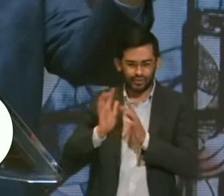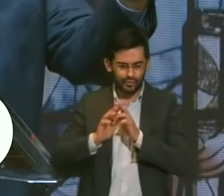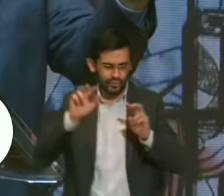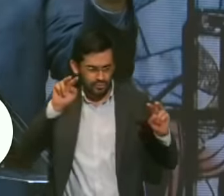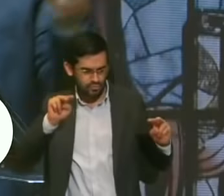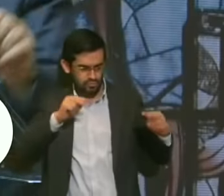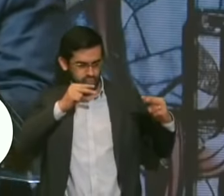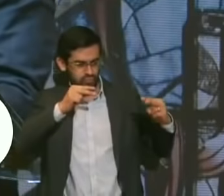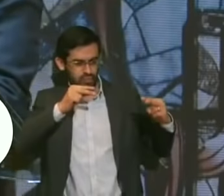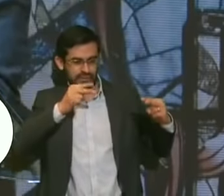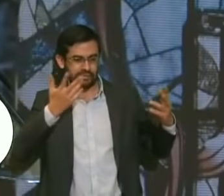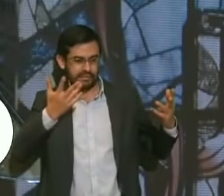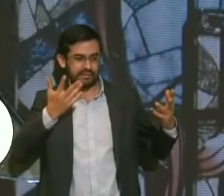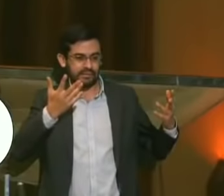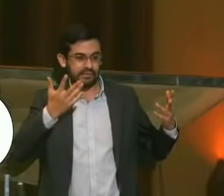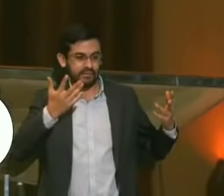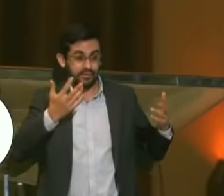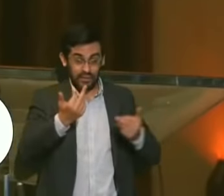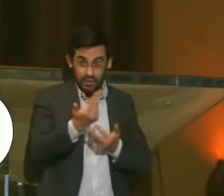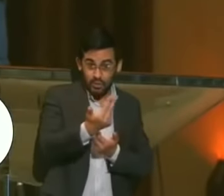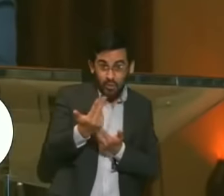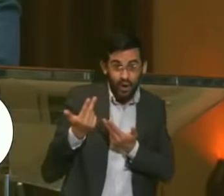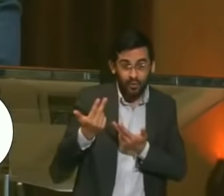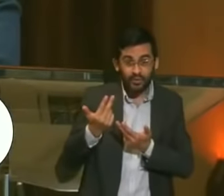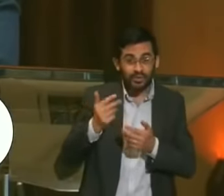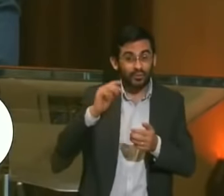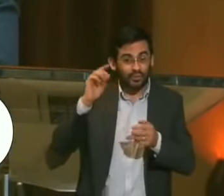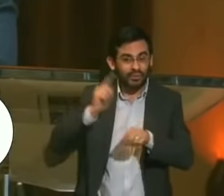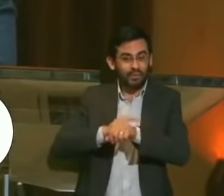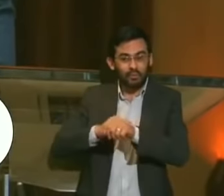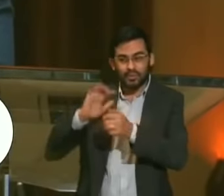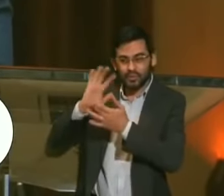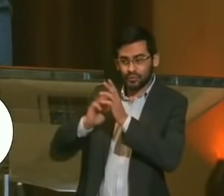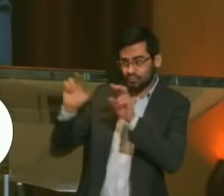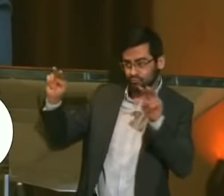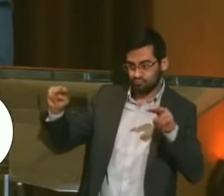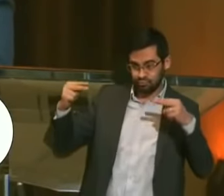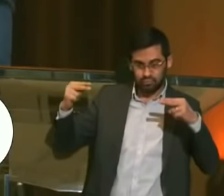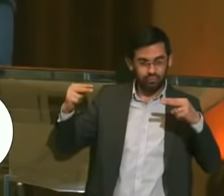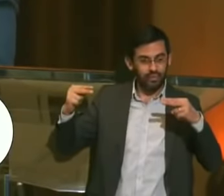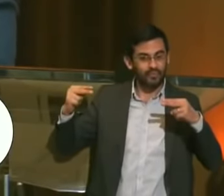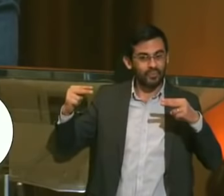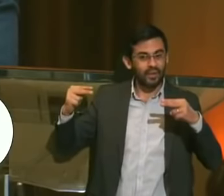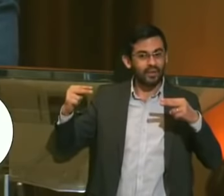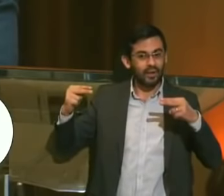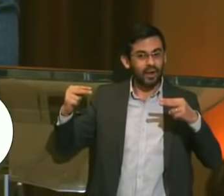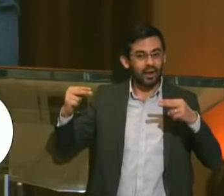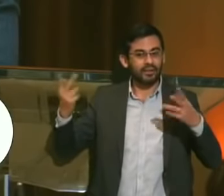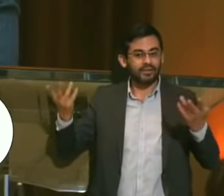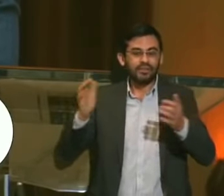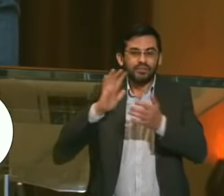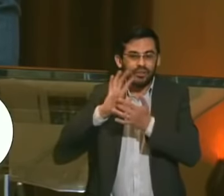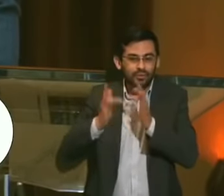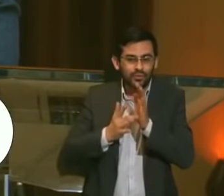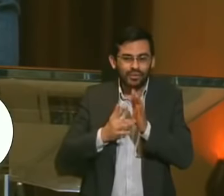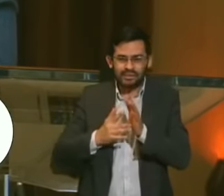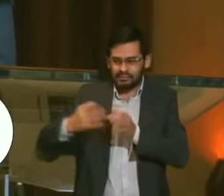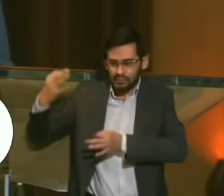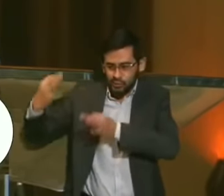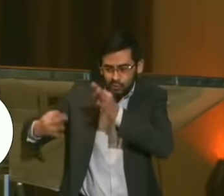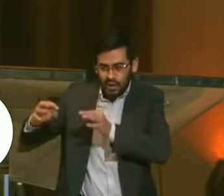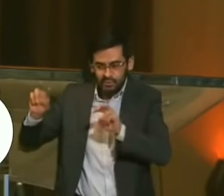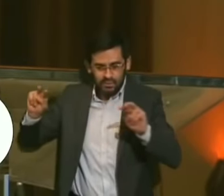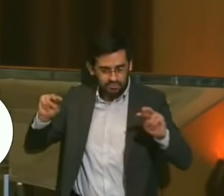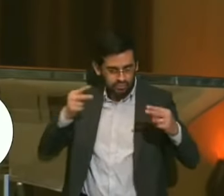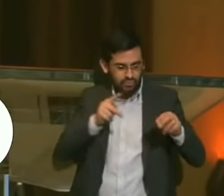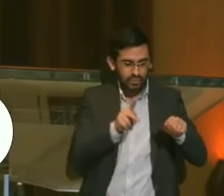estava sendo julgado ali. E aí os olhos de Jesus estavam lá atentos, mesmo ele estando sendo julgado.